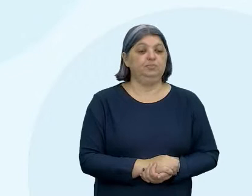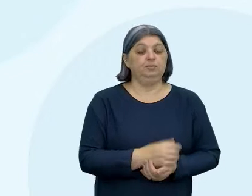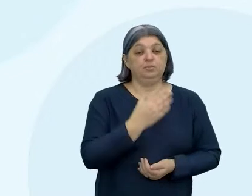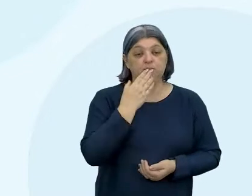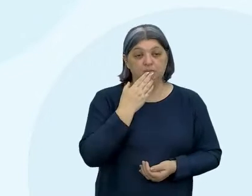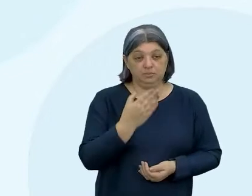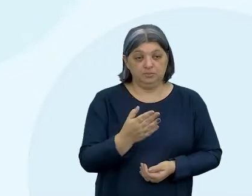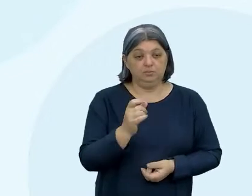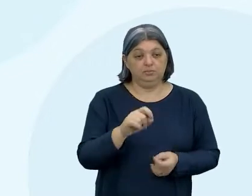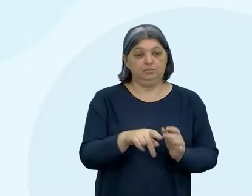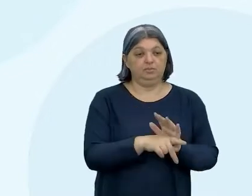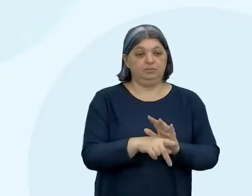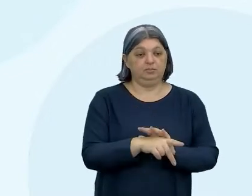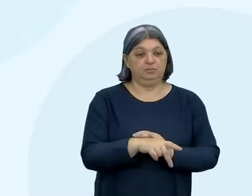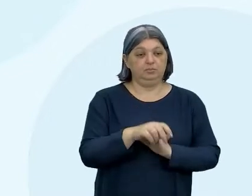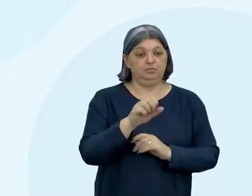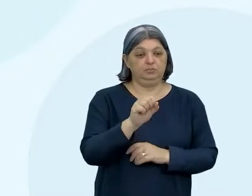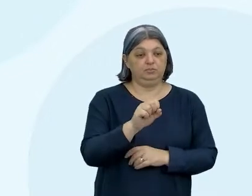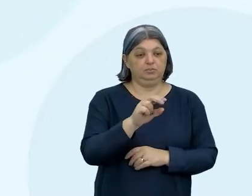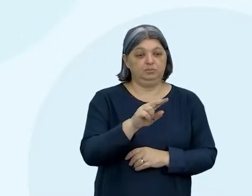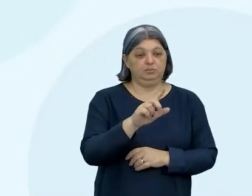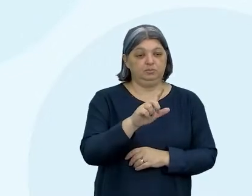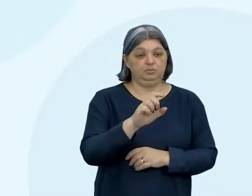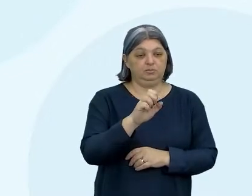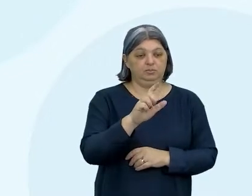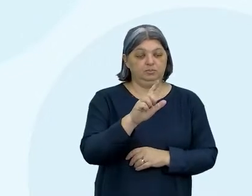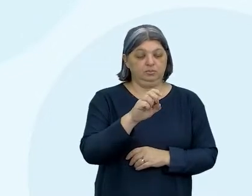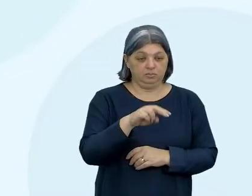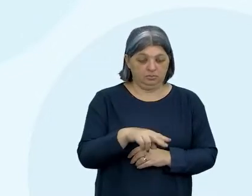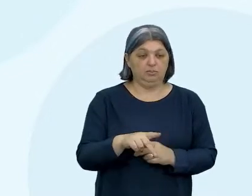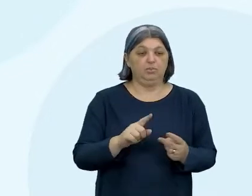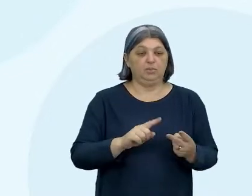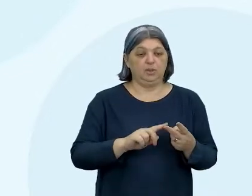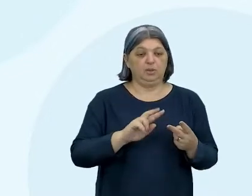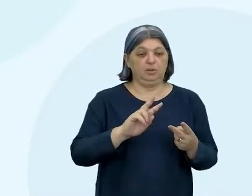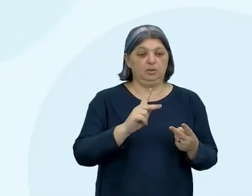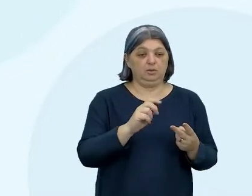pedi para a Suelen e para o Heitor, 2 estudantes, jogarem